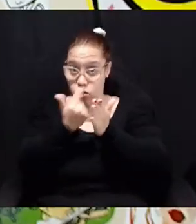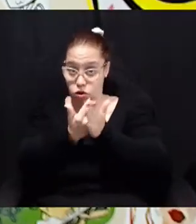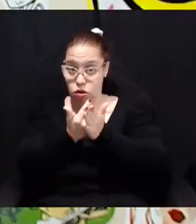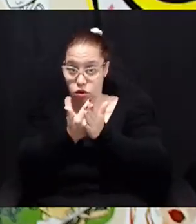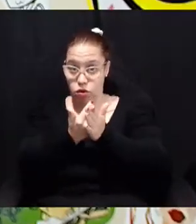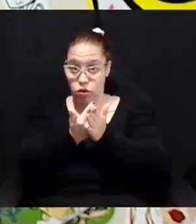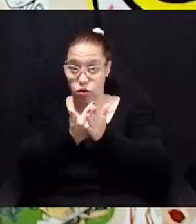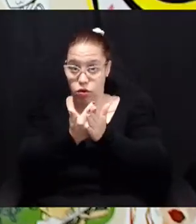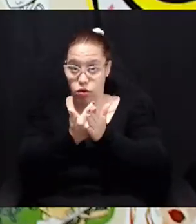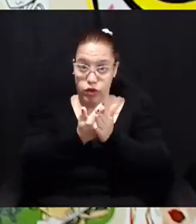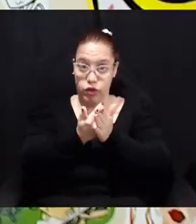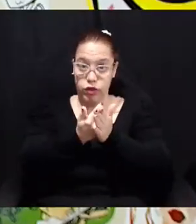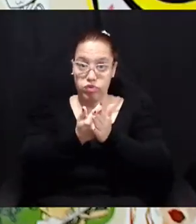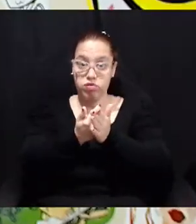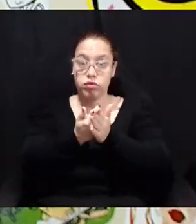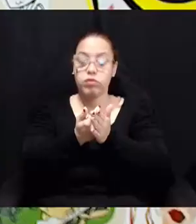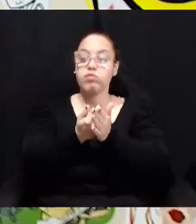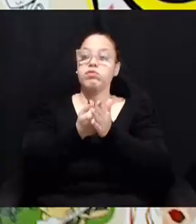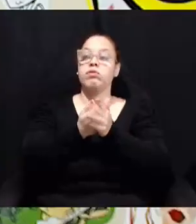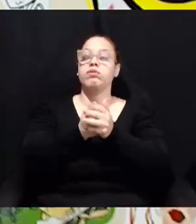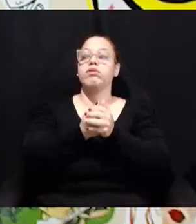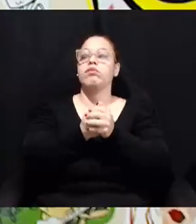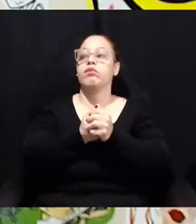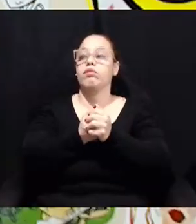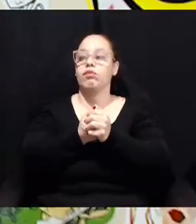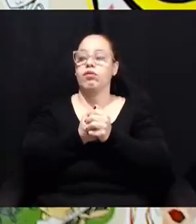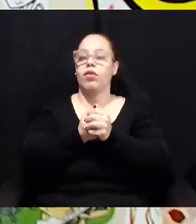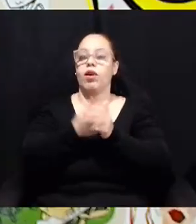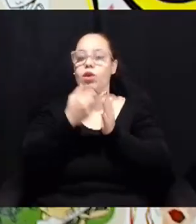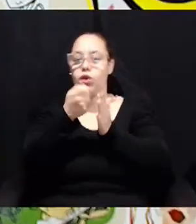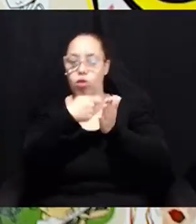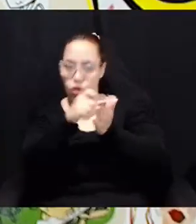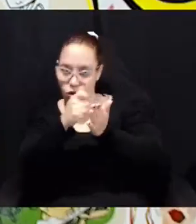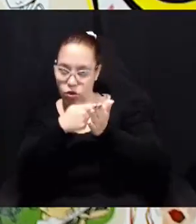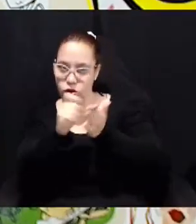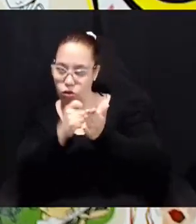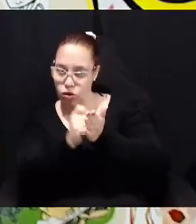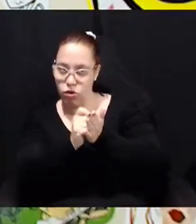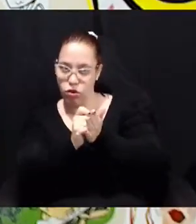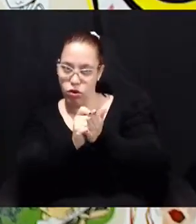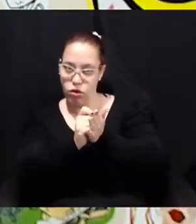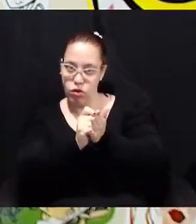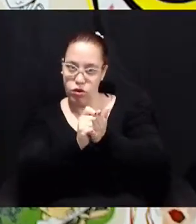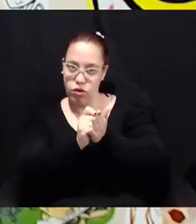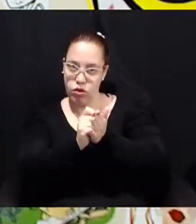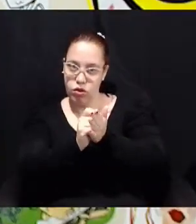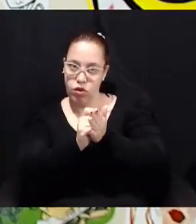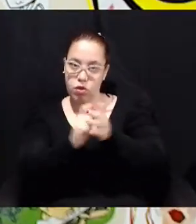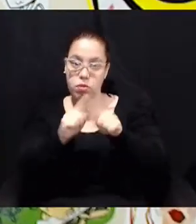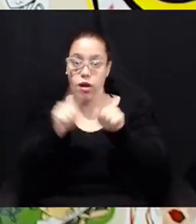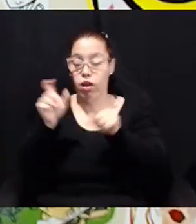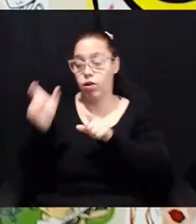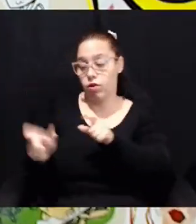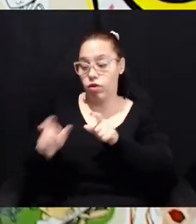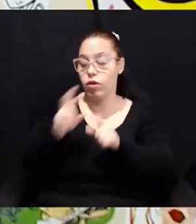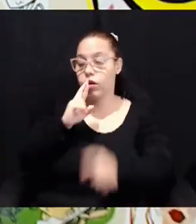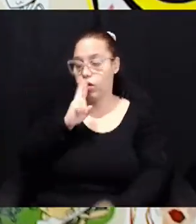banda Gorila, sabe? Que tem um autor por trás, é um pseudônimo, mas o personagem responde ali